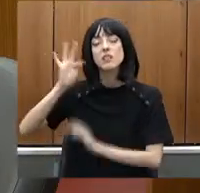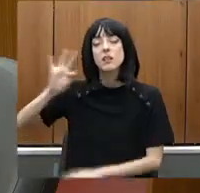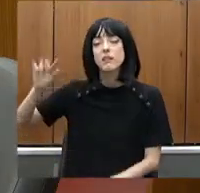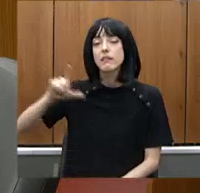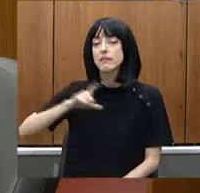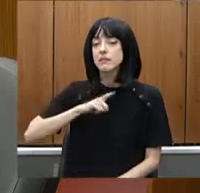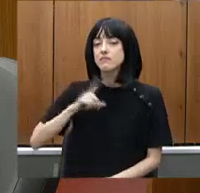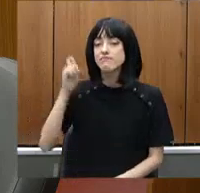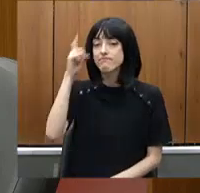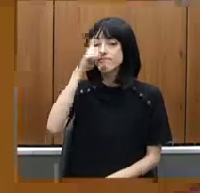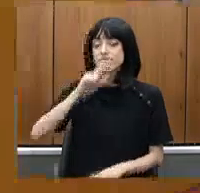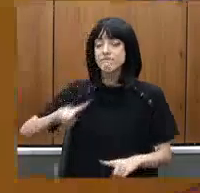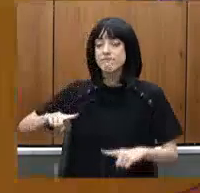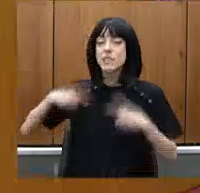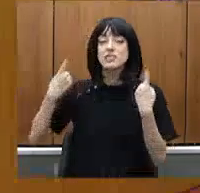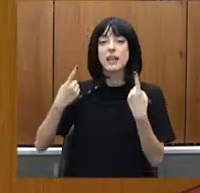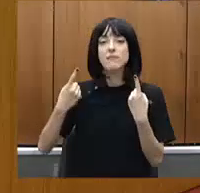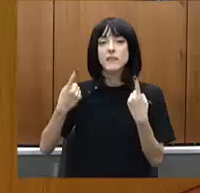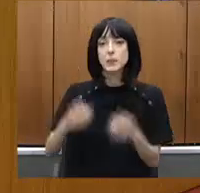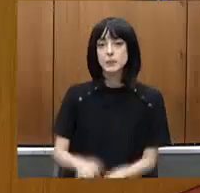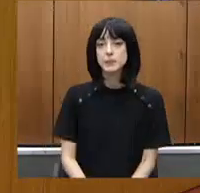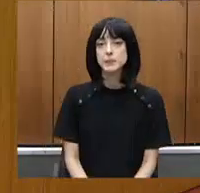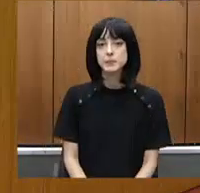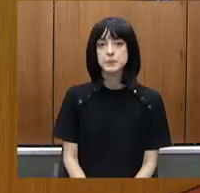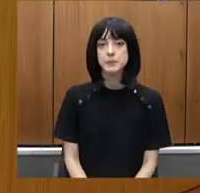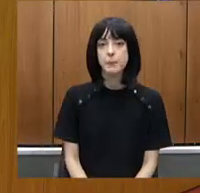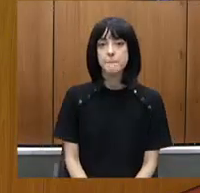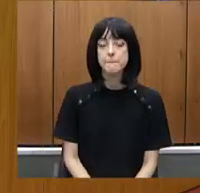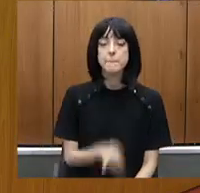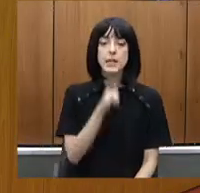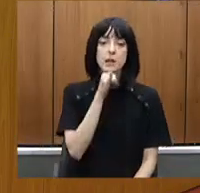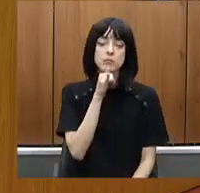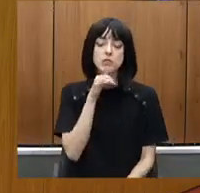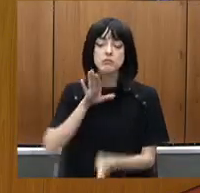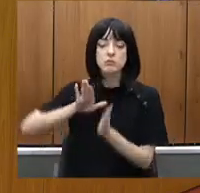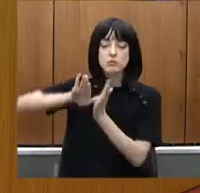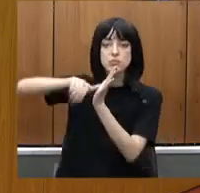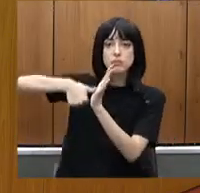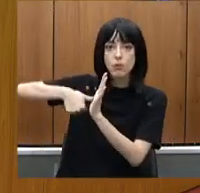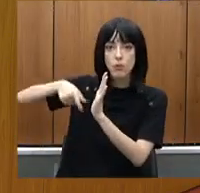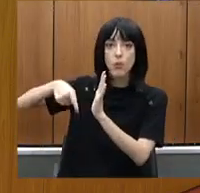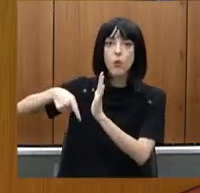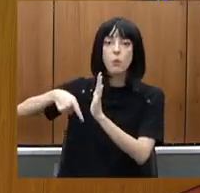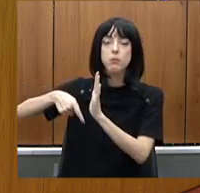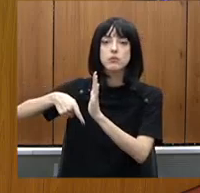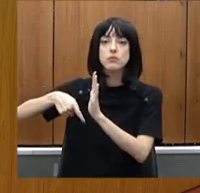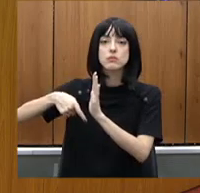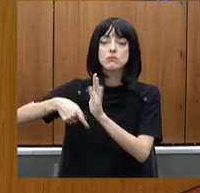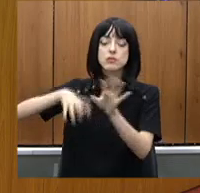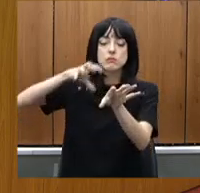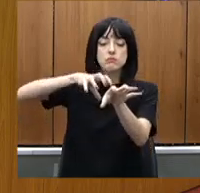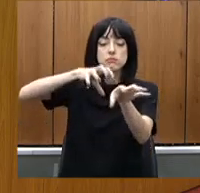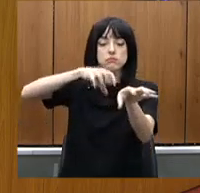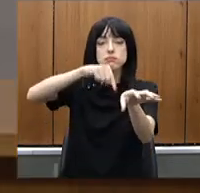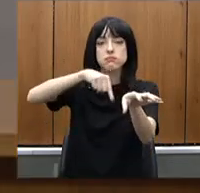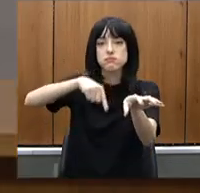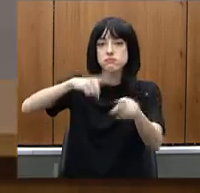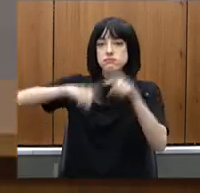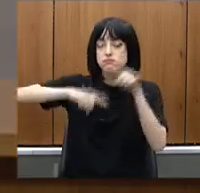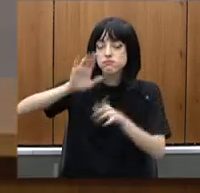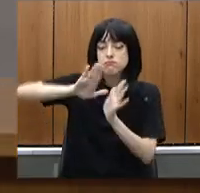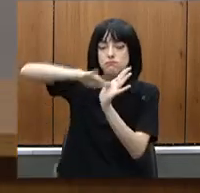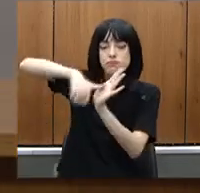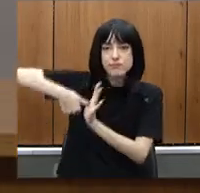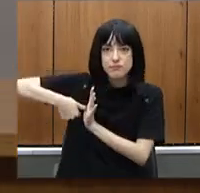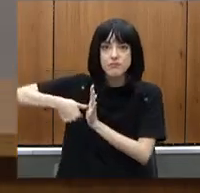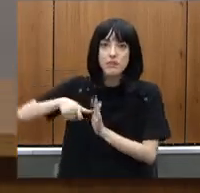de drogas Pelas nossas rodovias o roubo de cargas roubo de caminhões não é nas nossas estradas é algo